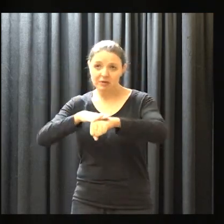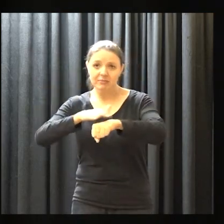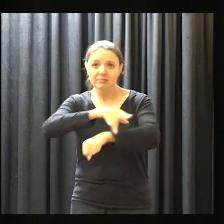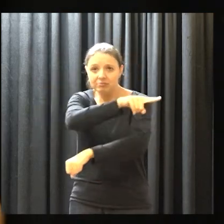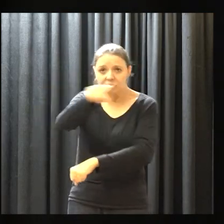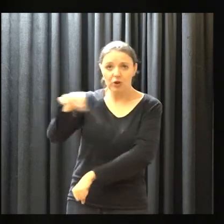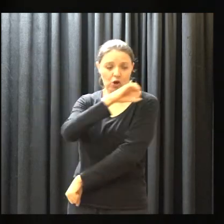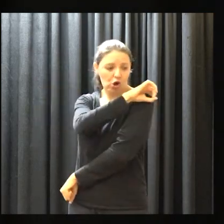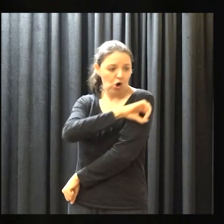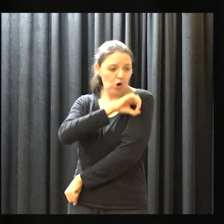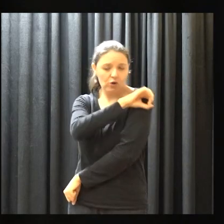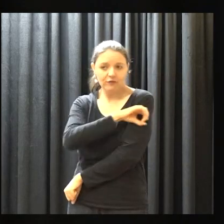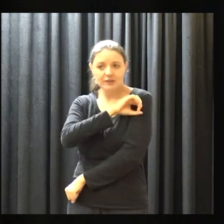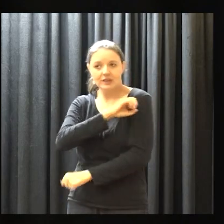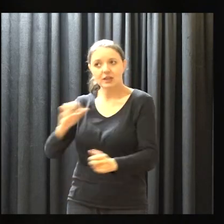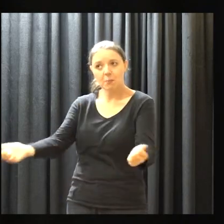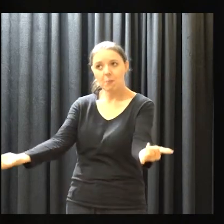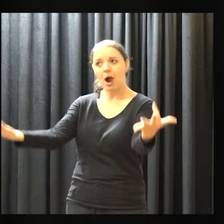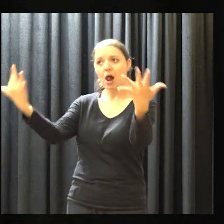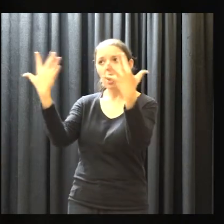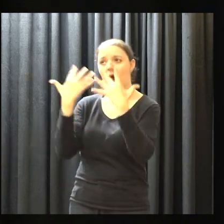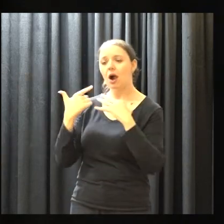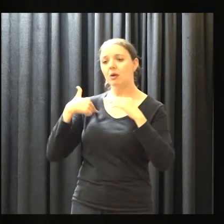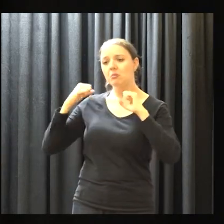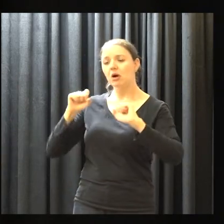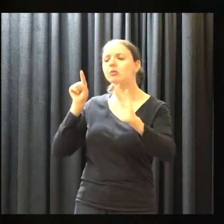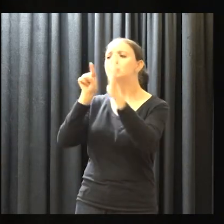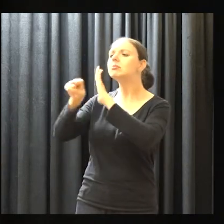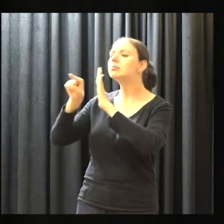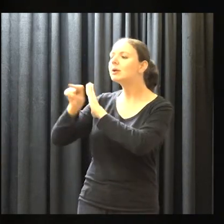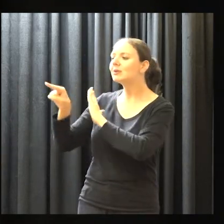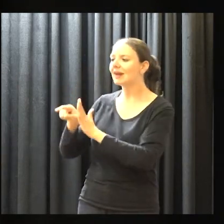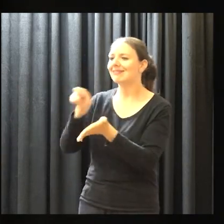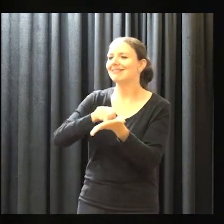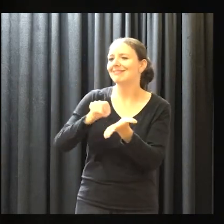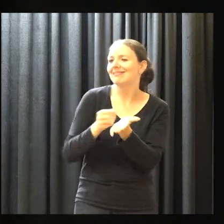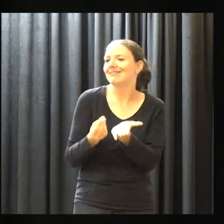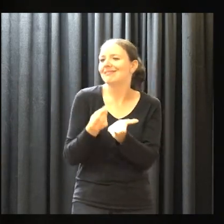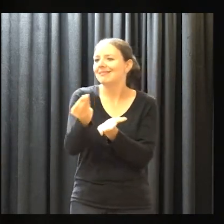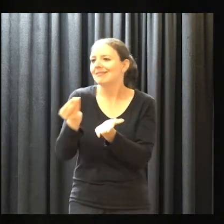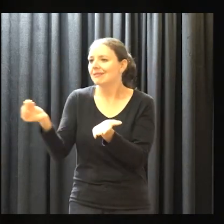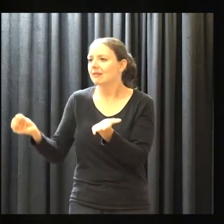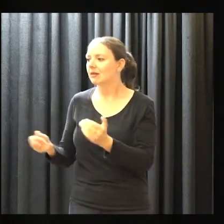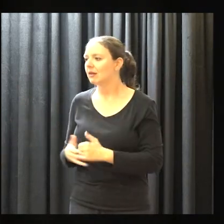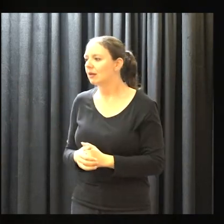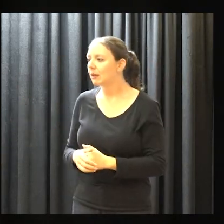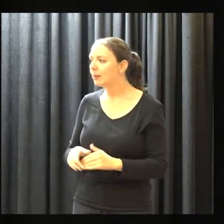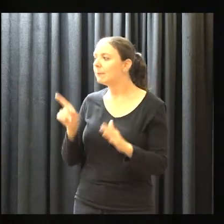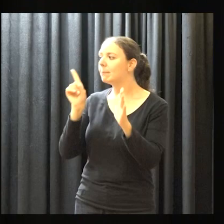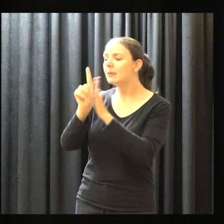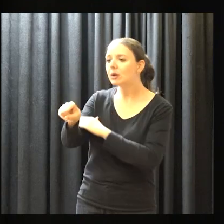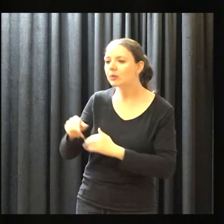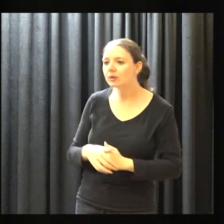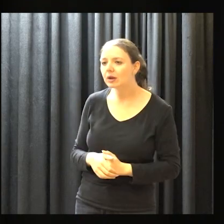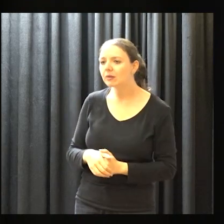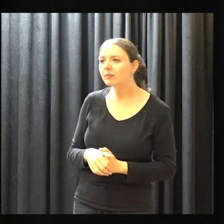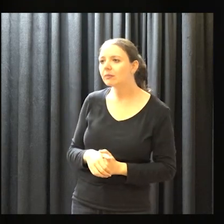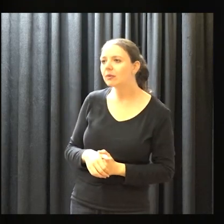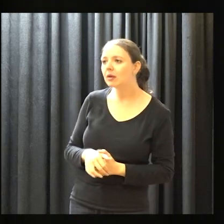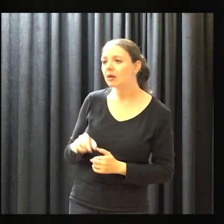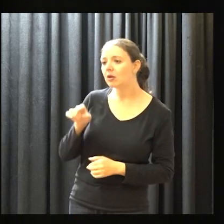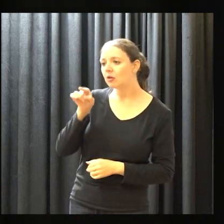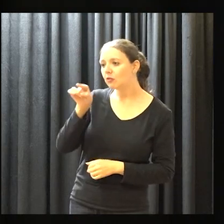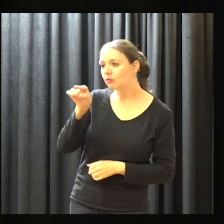você pergunta para a pessoa no papelzinho qual a deficiência que